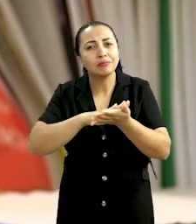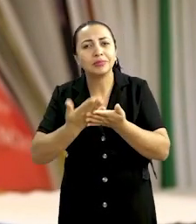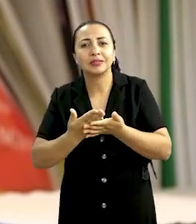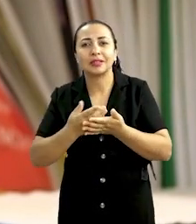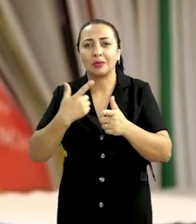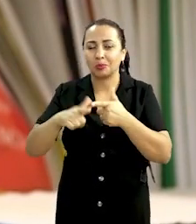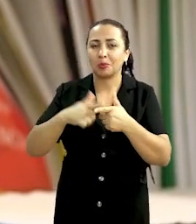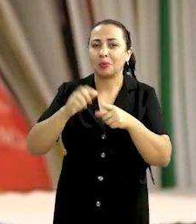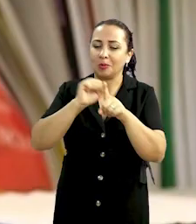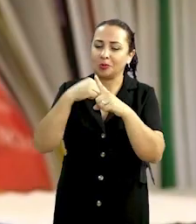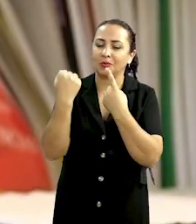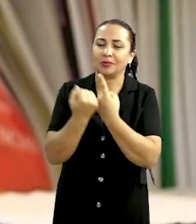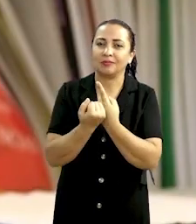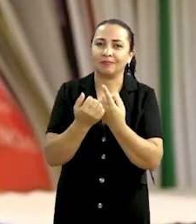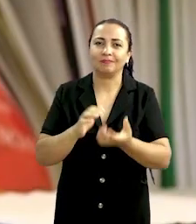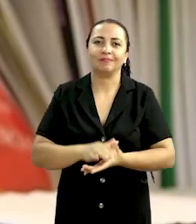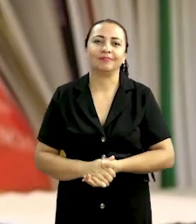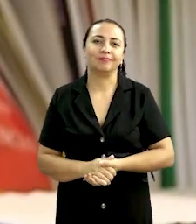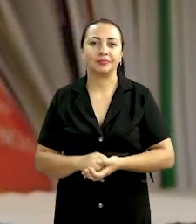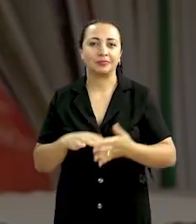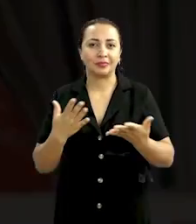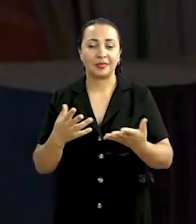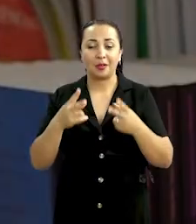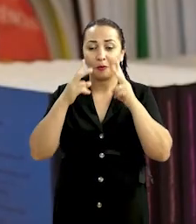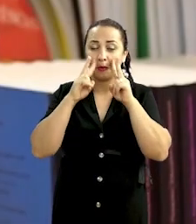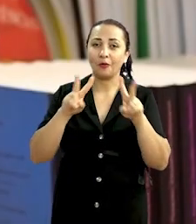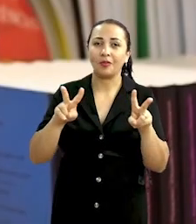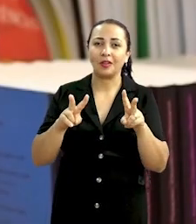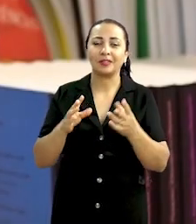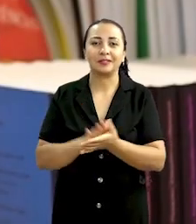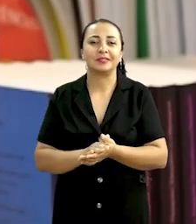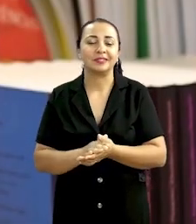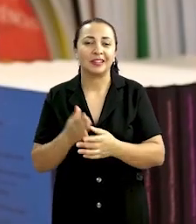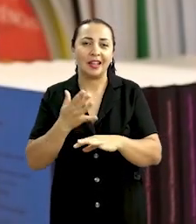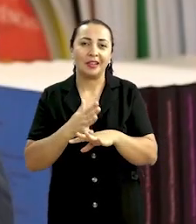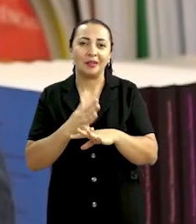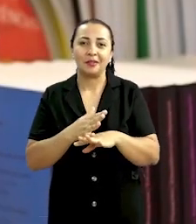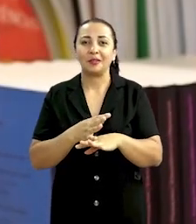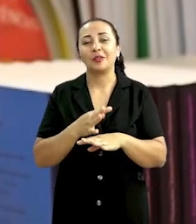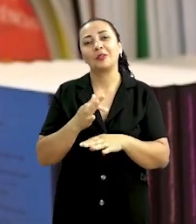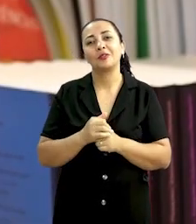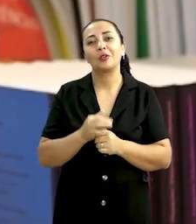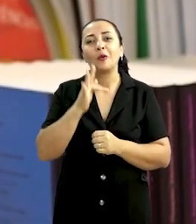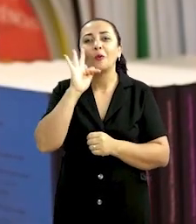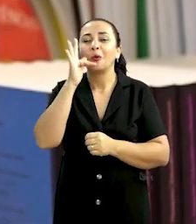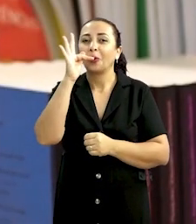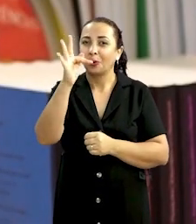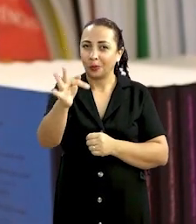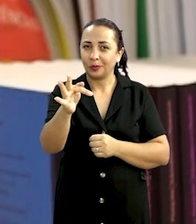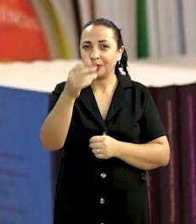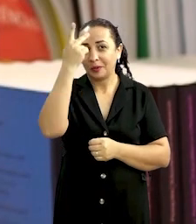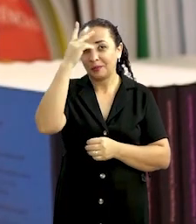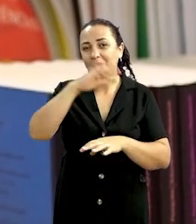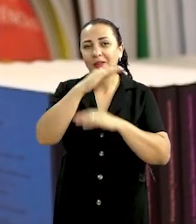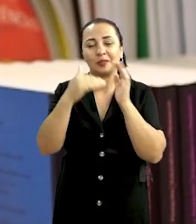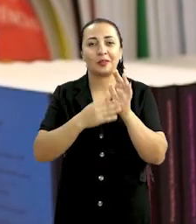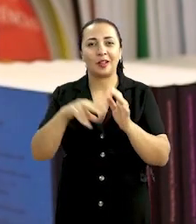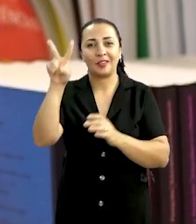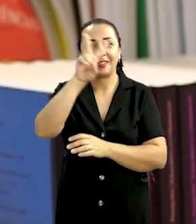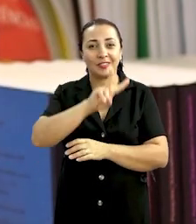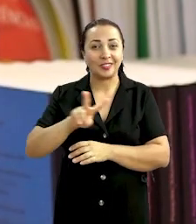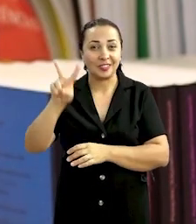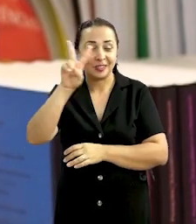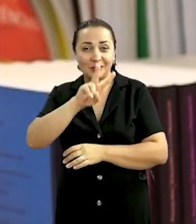gente poder interpretar esses conflitos sociais. Aí vamos ver nesse exercício assim, de futurologia, para que todos